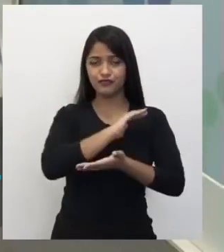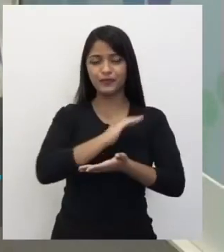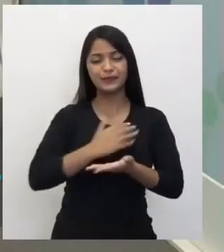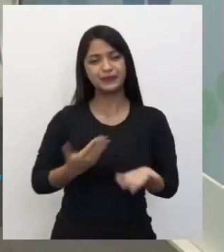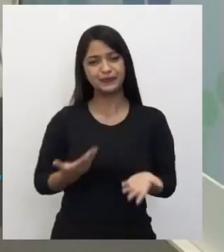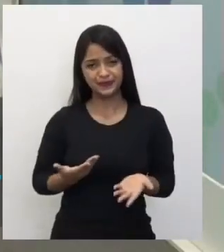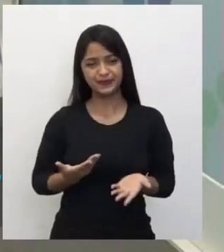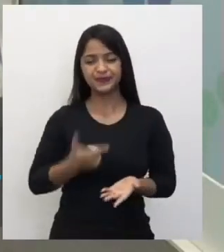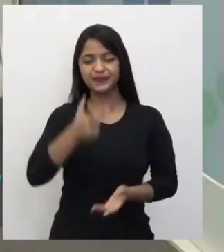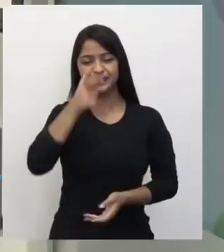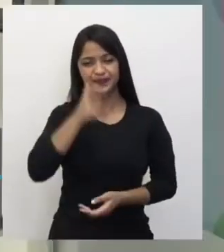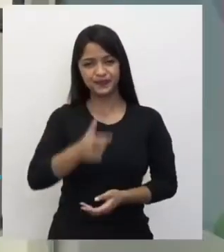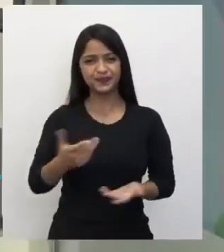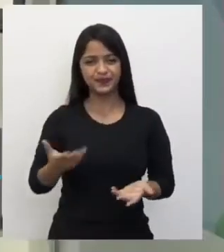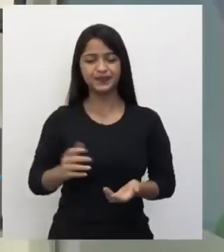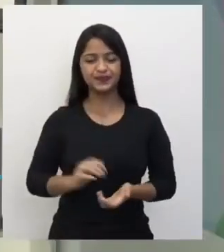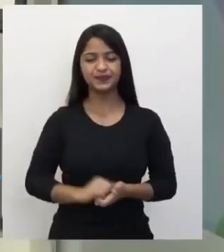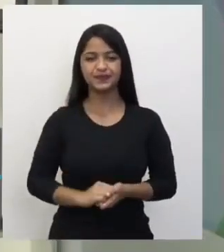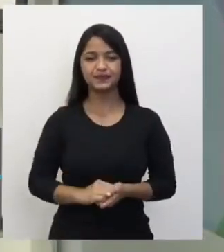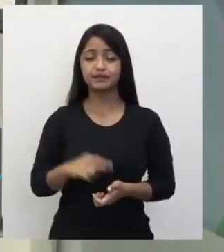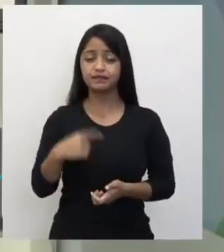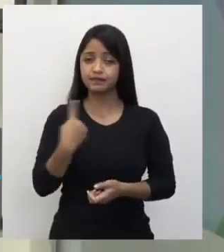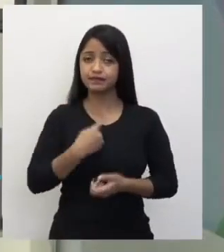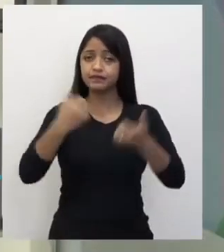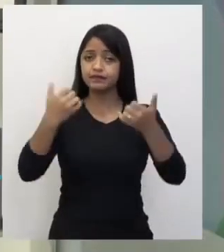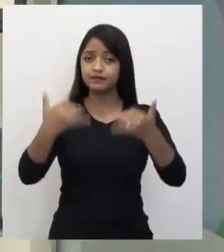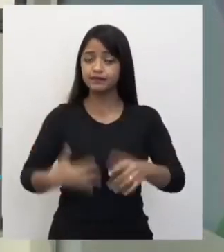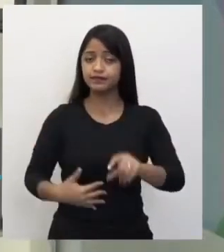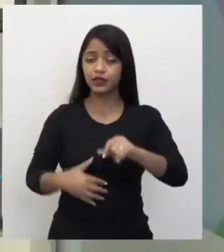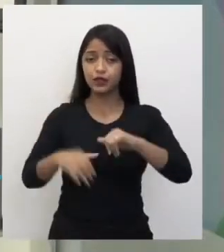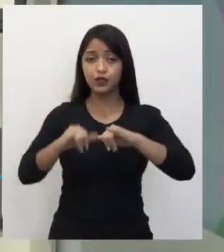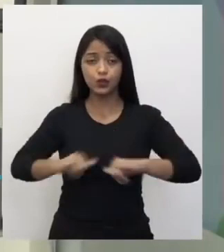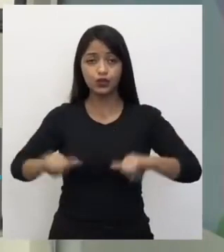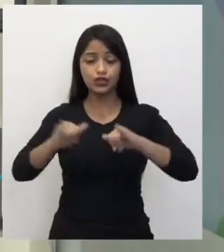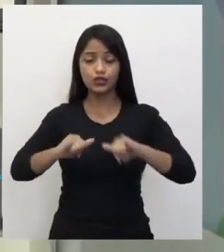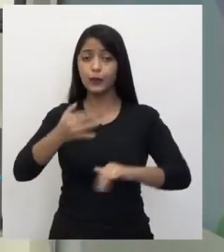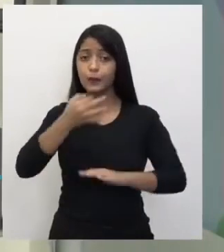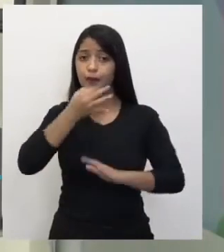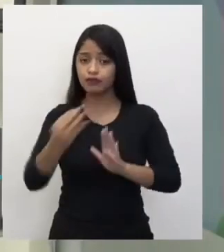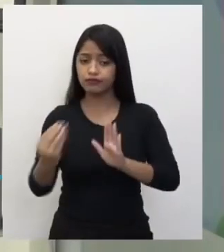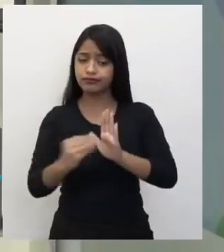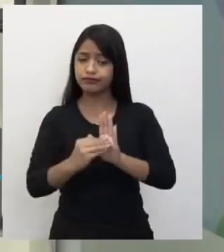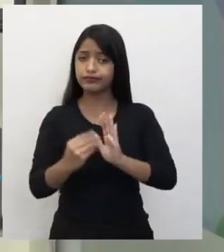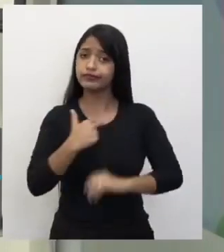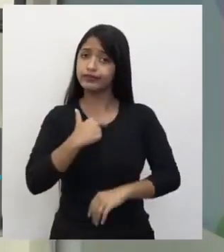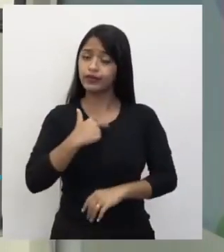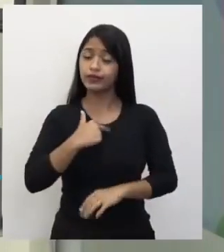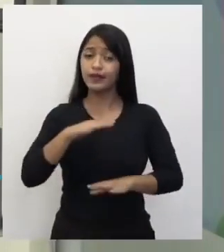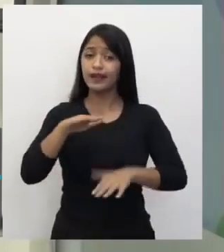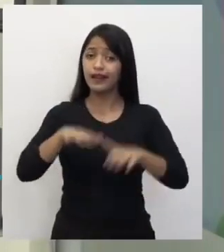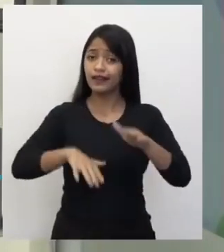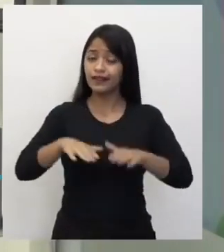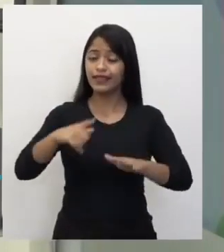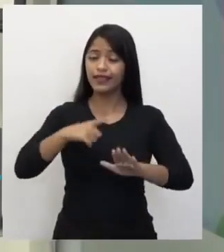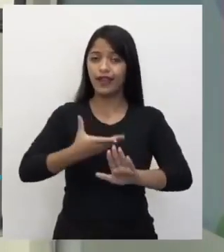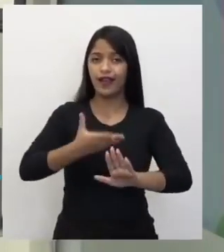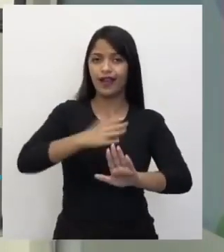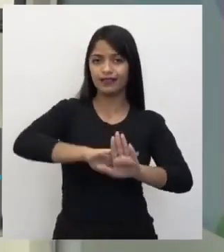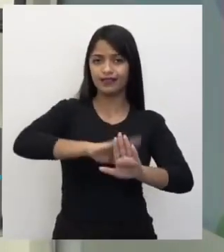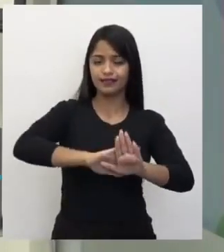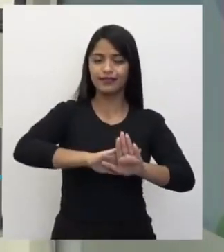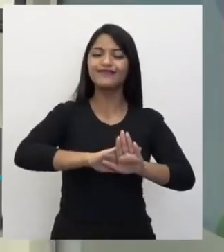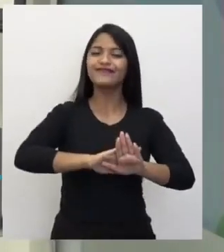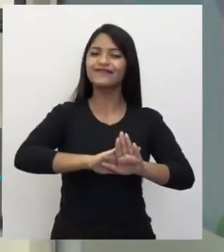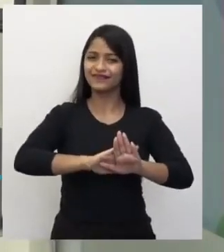a gente fala que sim, tem que ter fatos, que uma notícia não pode ter opinião, mas às vezes essa opinião, ela tá implícita, Yuri. Ela não tá